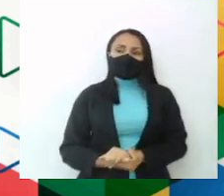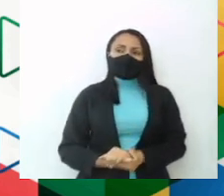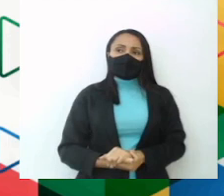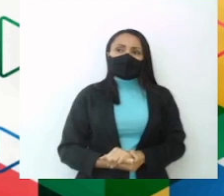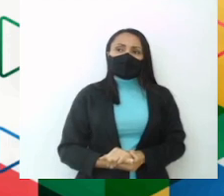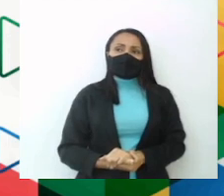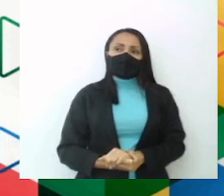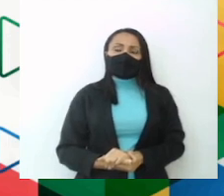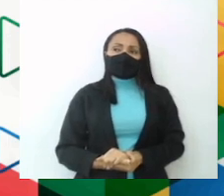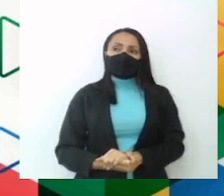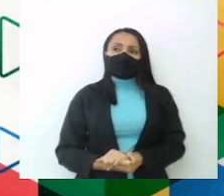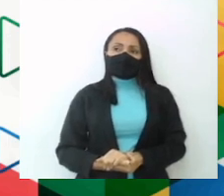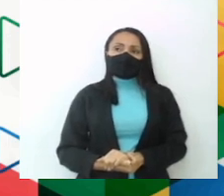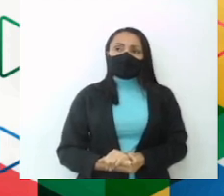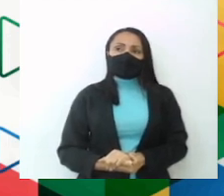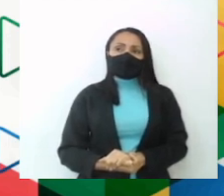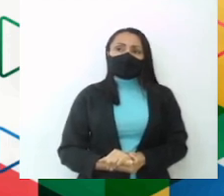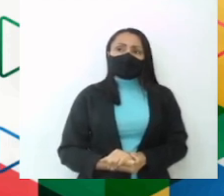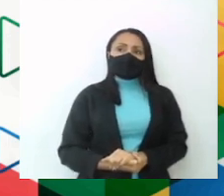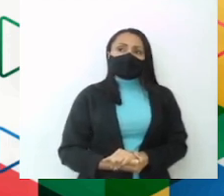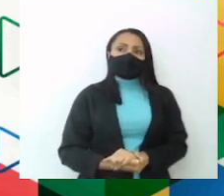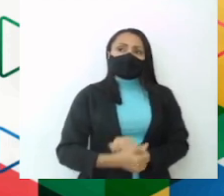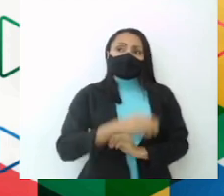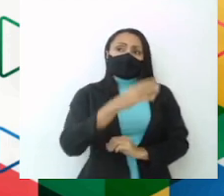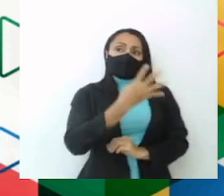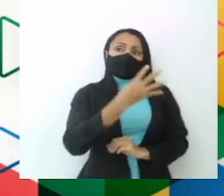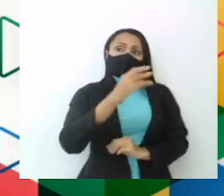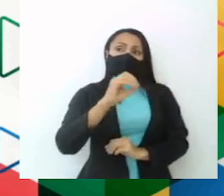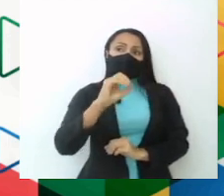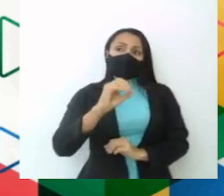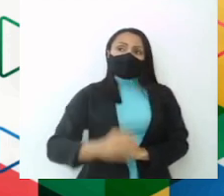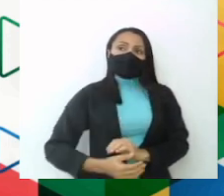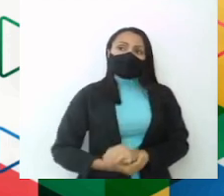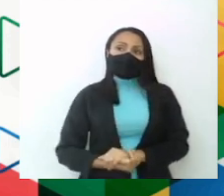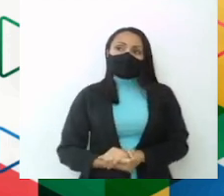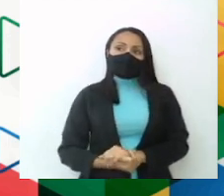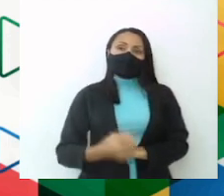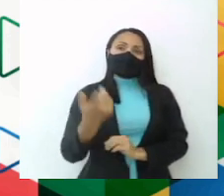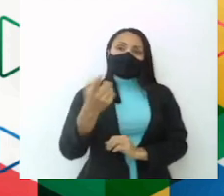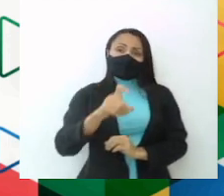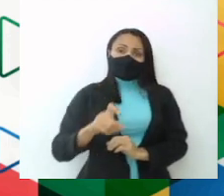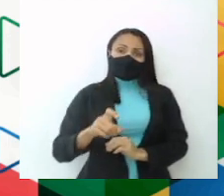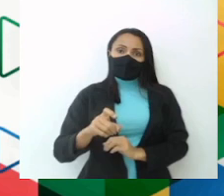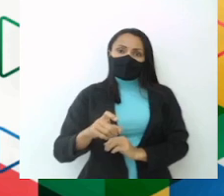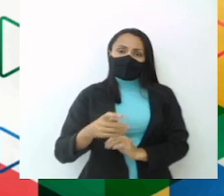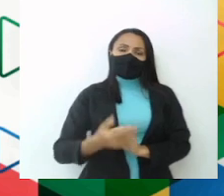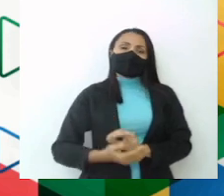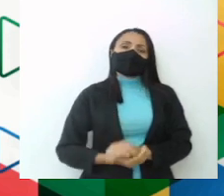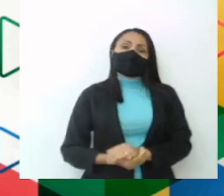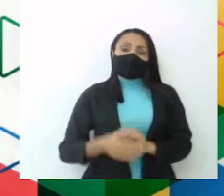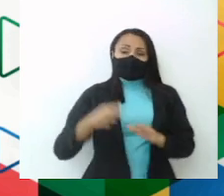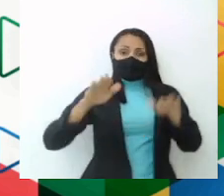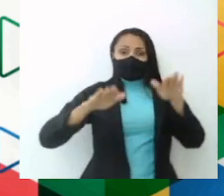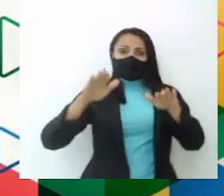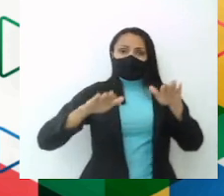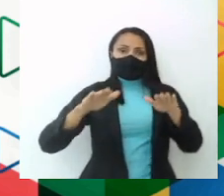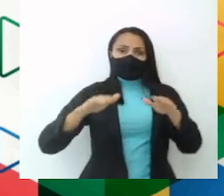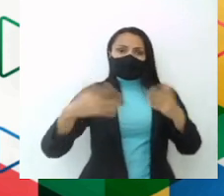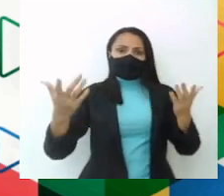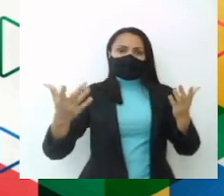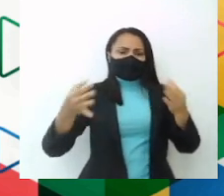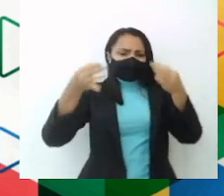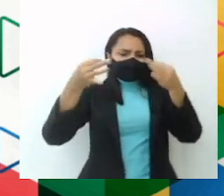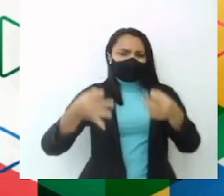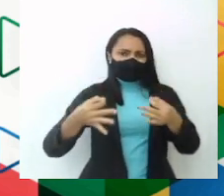assim como o 400 está para x. Veja, diretamente proporcional. Vou montar do jeito que